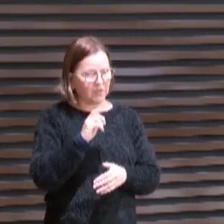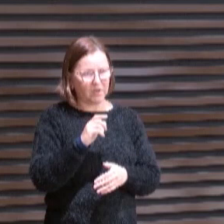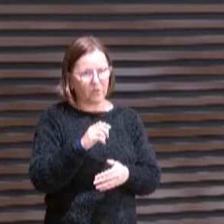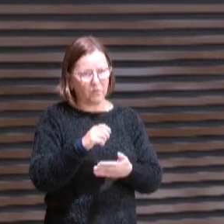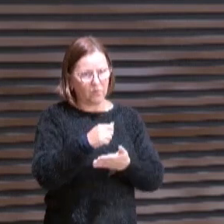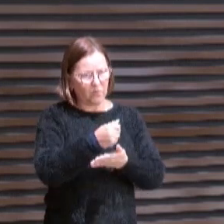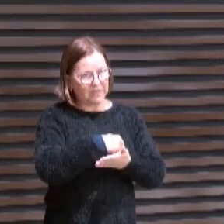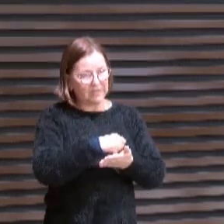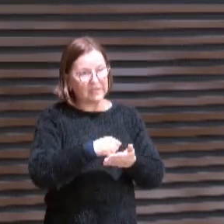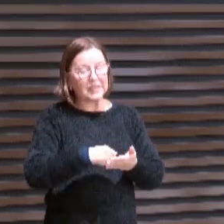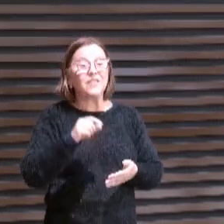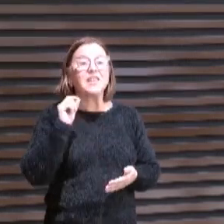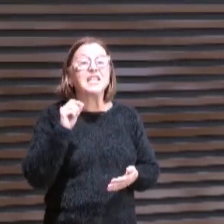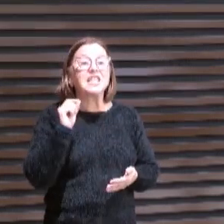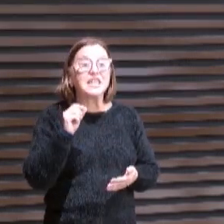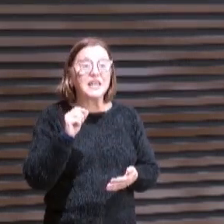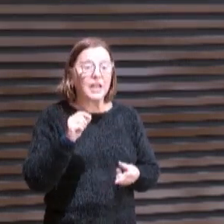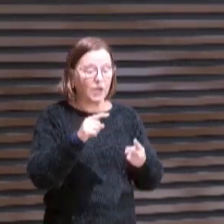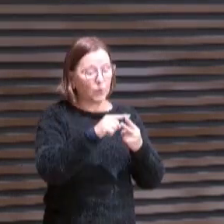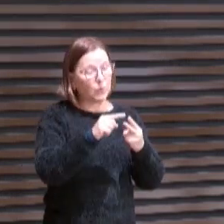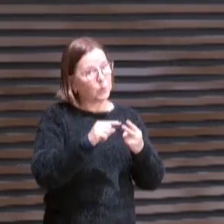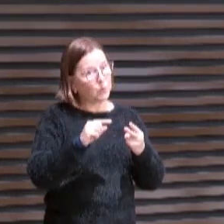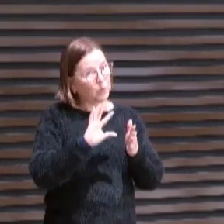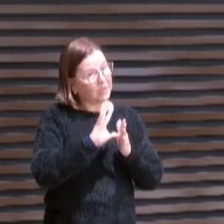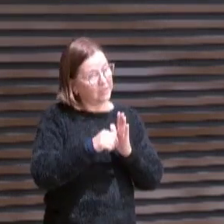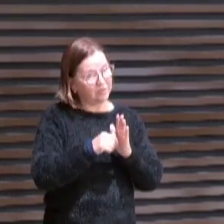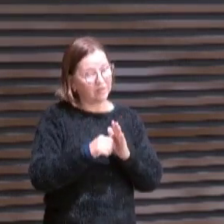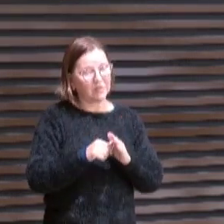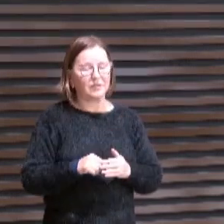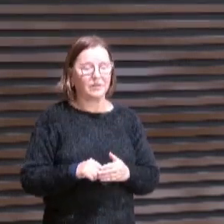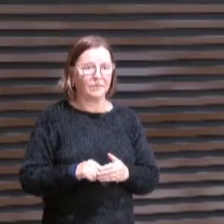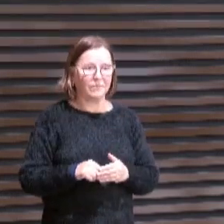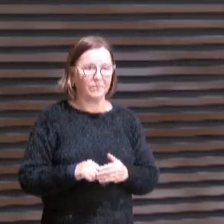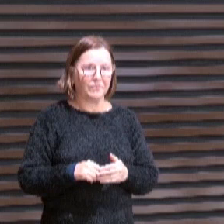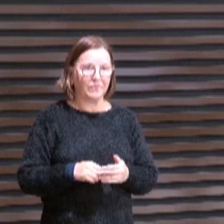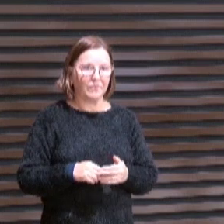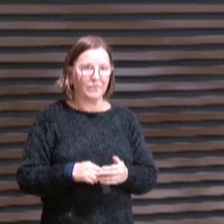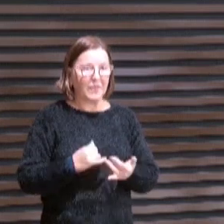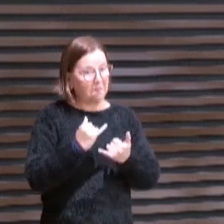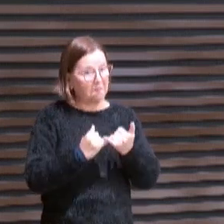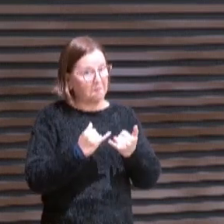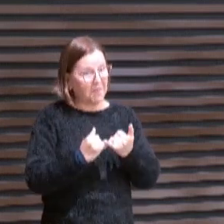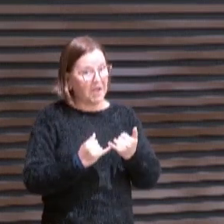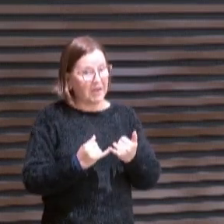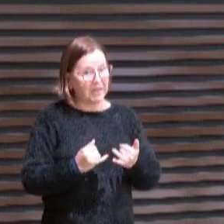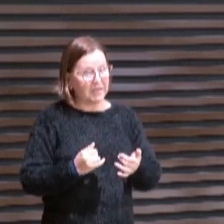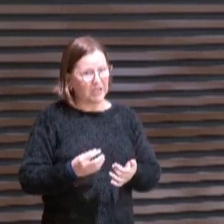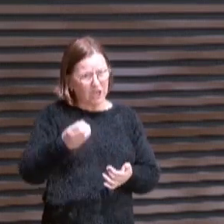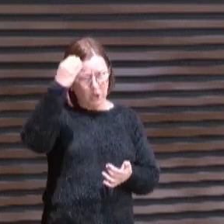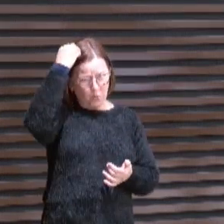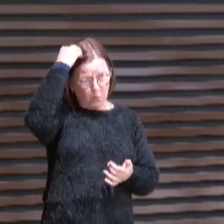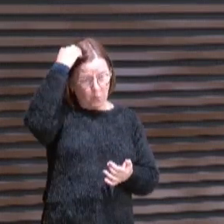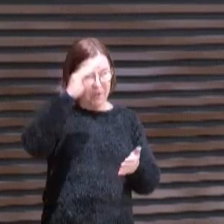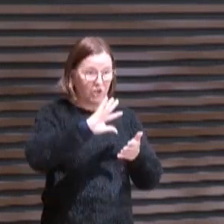desenvolvem quem eram esses ladrões. Aparentemente, eles foram culpados de roubo, que pode ter sido